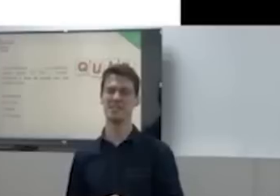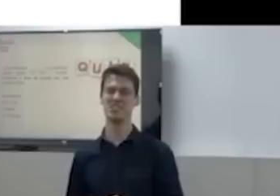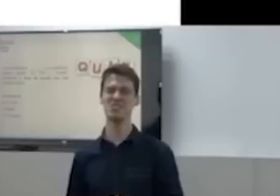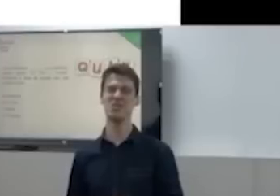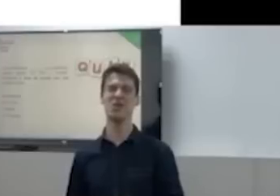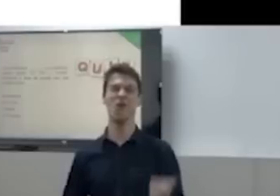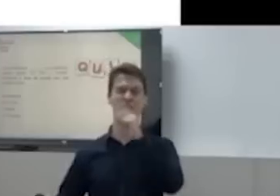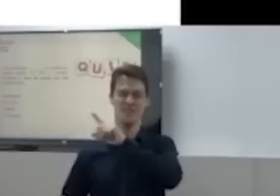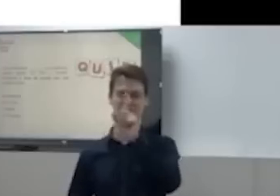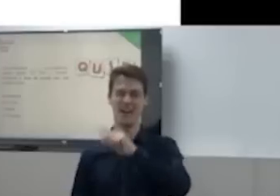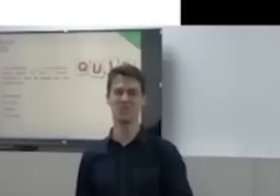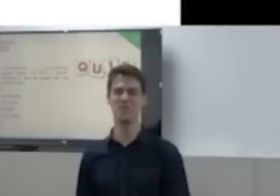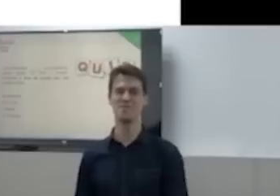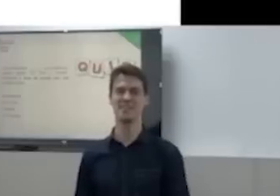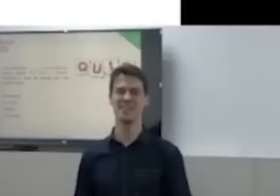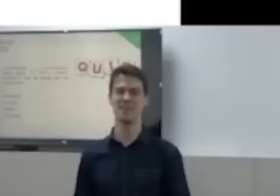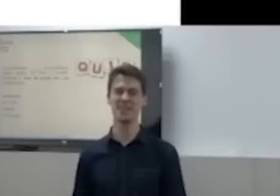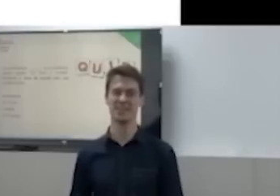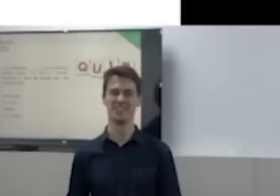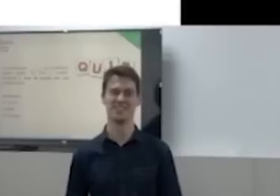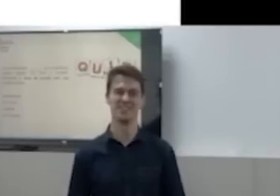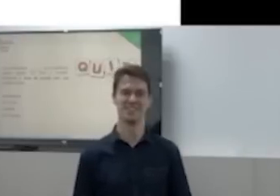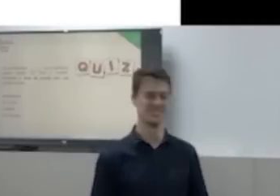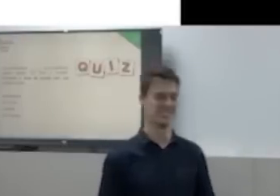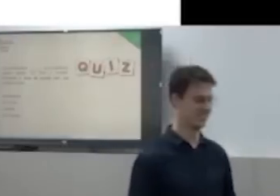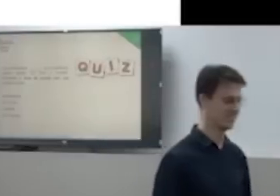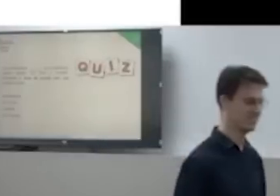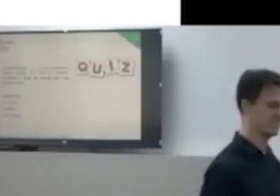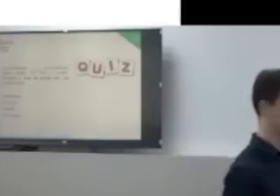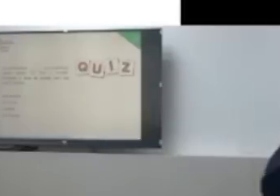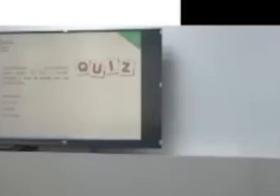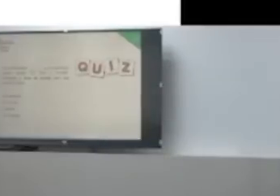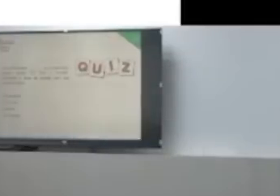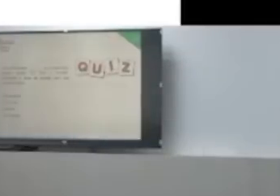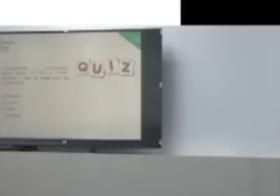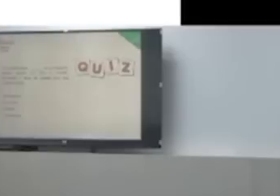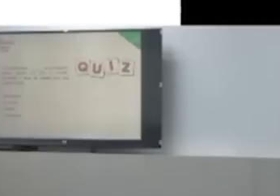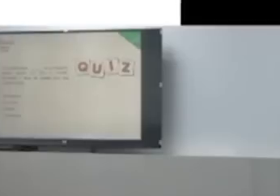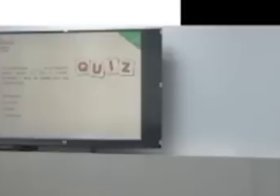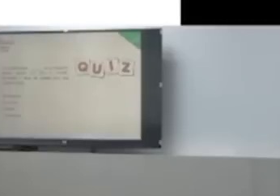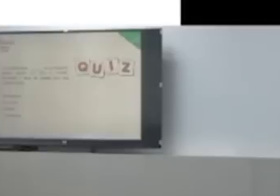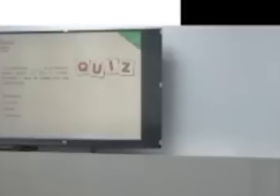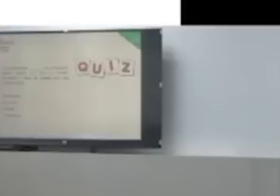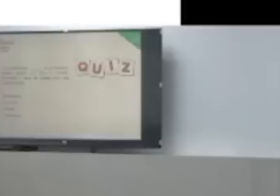lá no seu aplicativo ou vai falar alto para mim daqui a pouquinho.